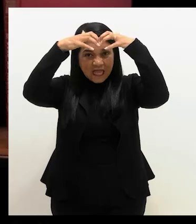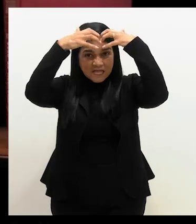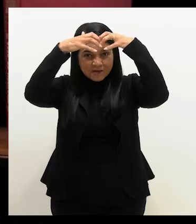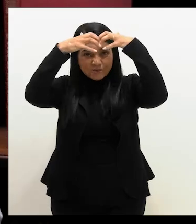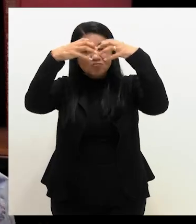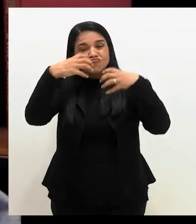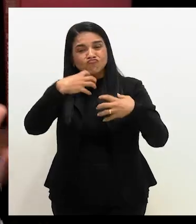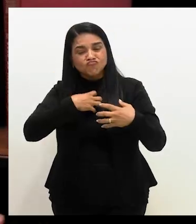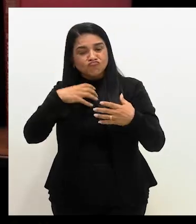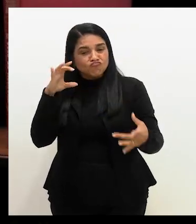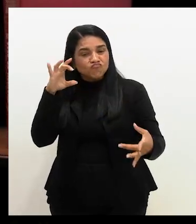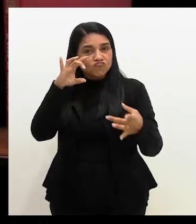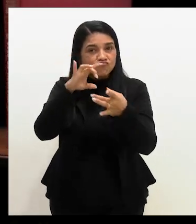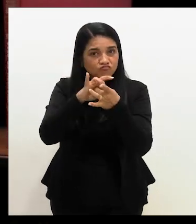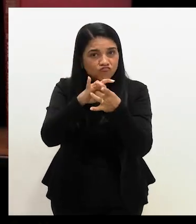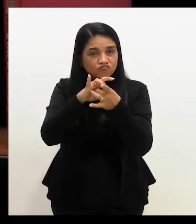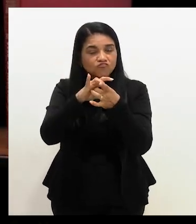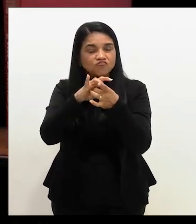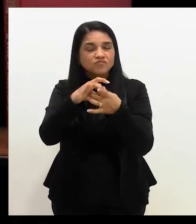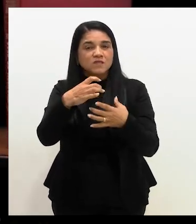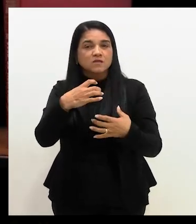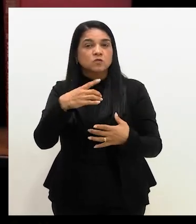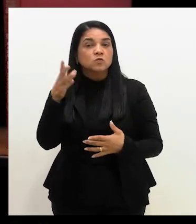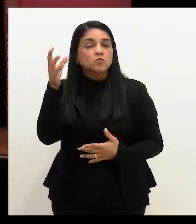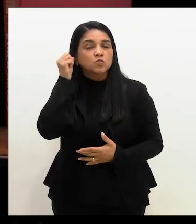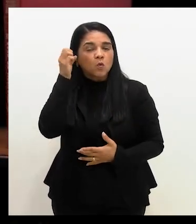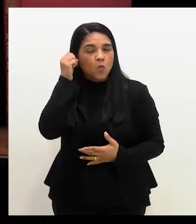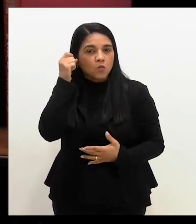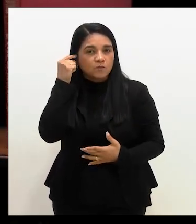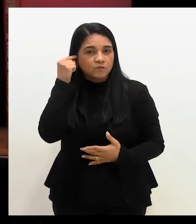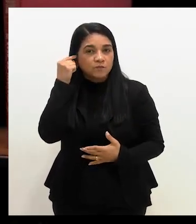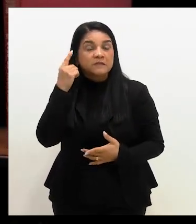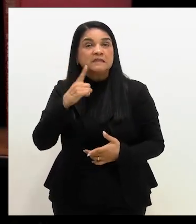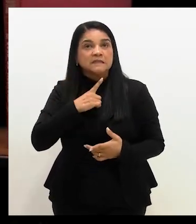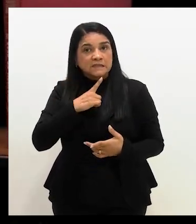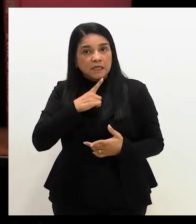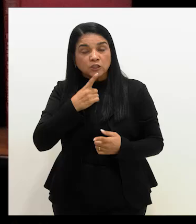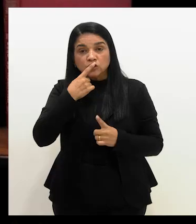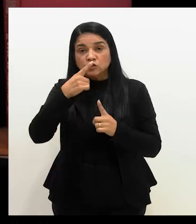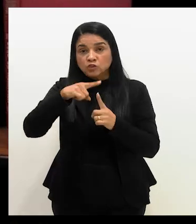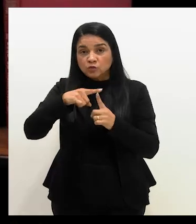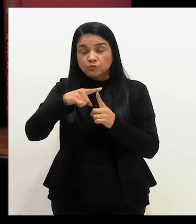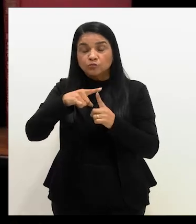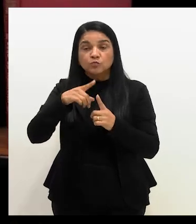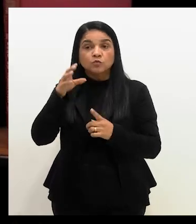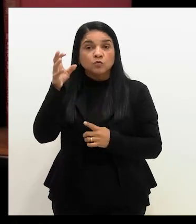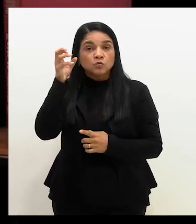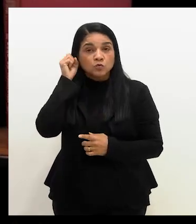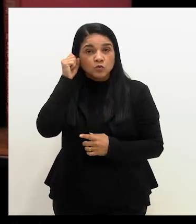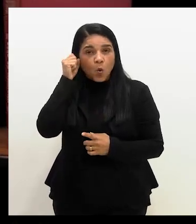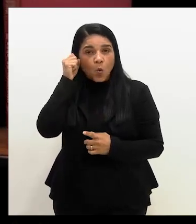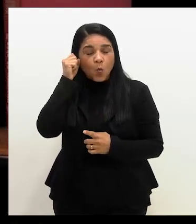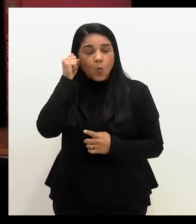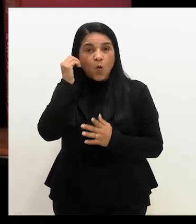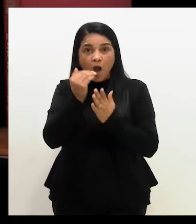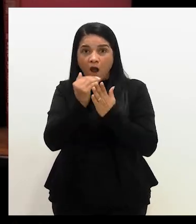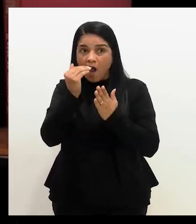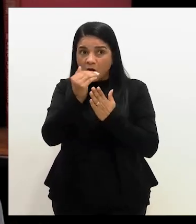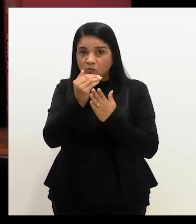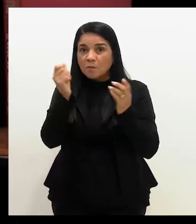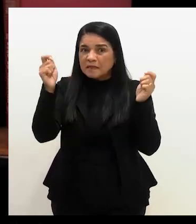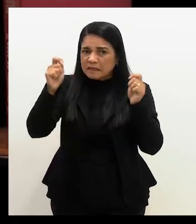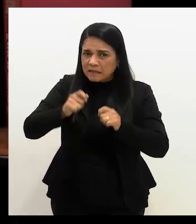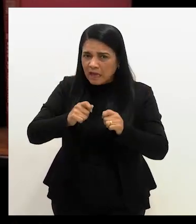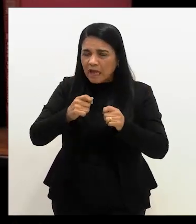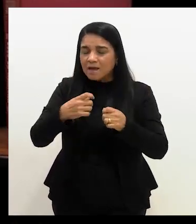essa questão de sentimento, a parte sentimental do som. Então, por isso tem sons que, apesar de serem altos, eles são um pouco